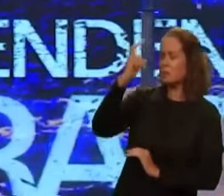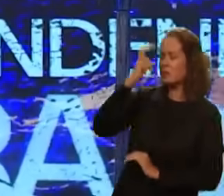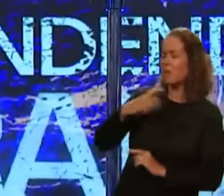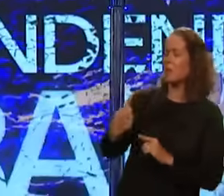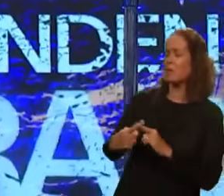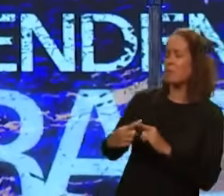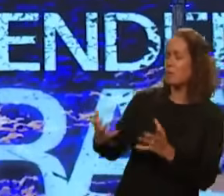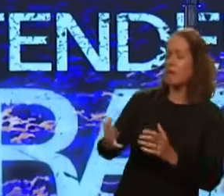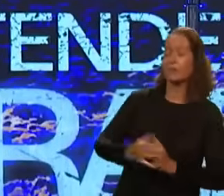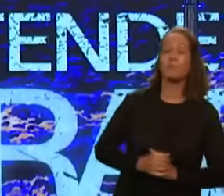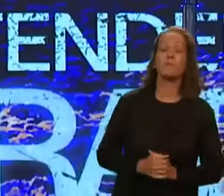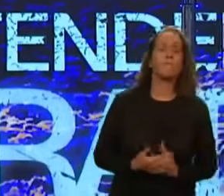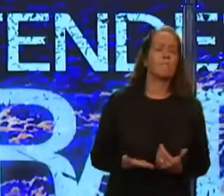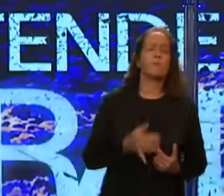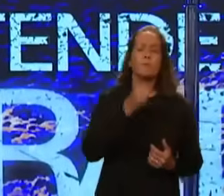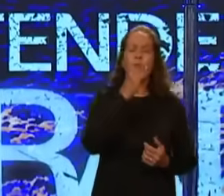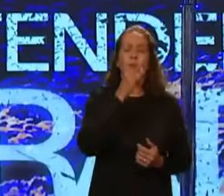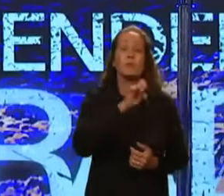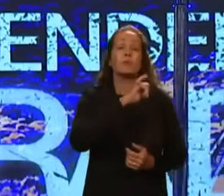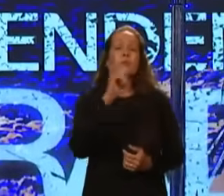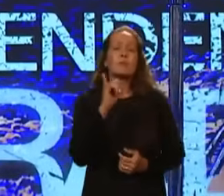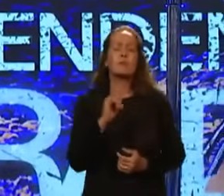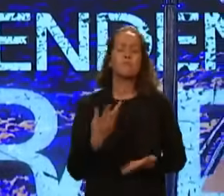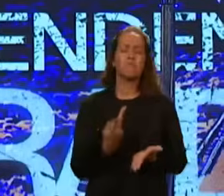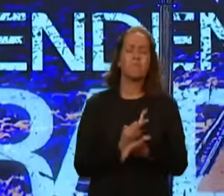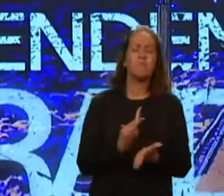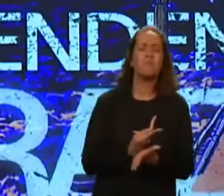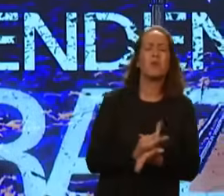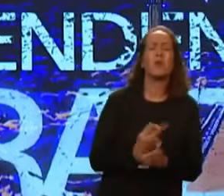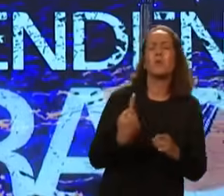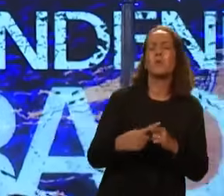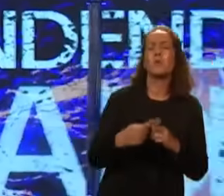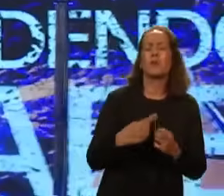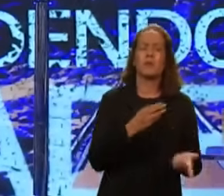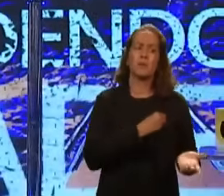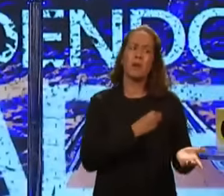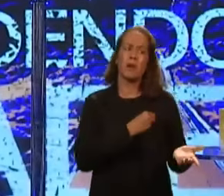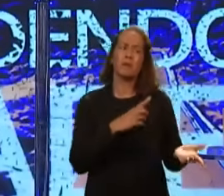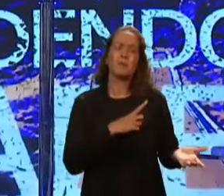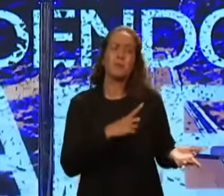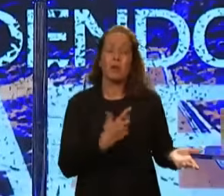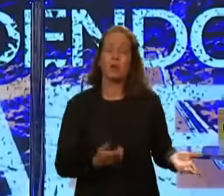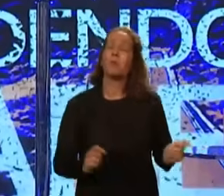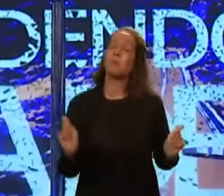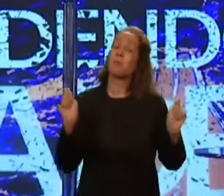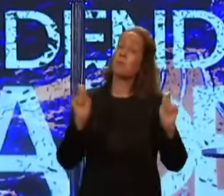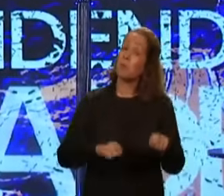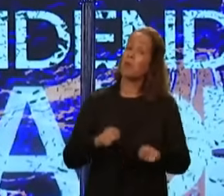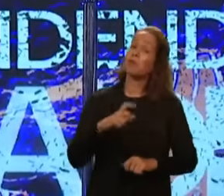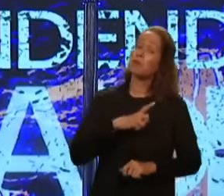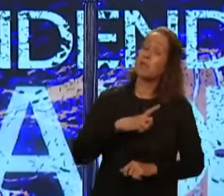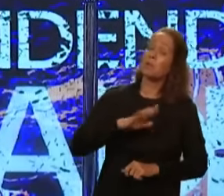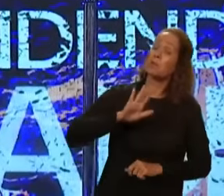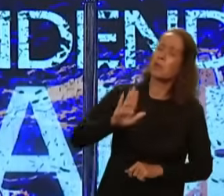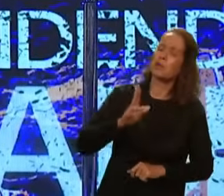de que se algo deu errado é porque tem pecado no meio. Pode ter pecado no meio, mas nem sempre.